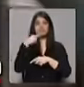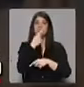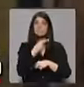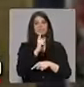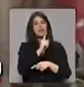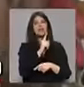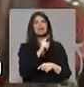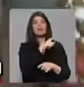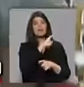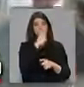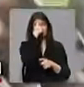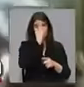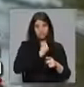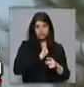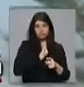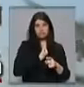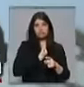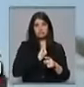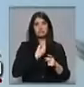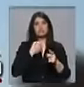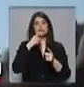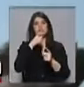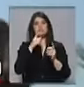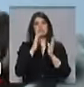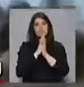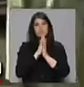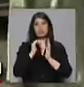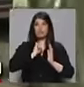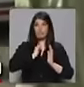resposta às ofensas que têm sido feitas ao profeta.